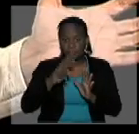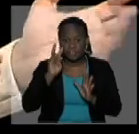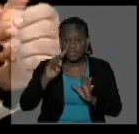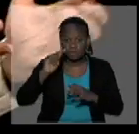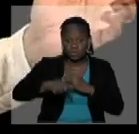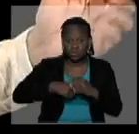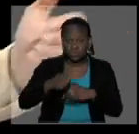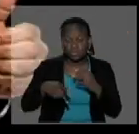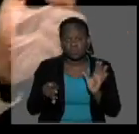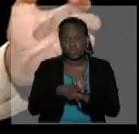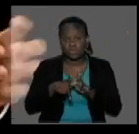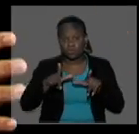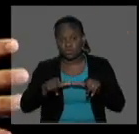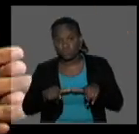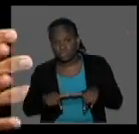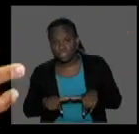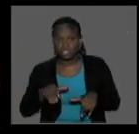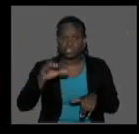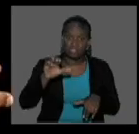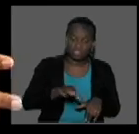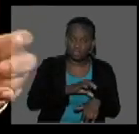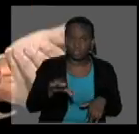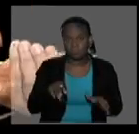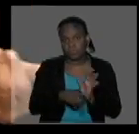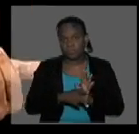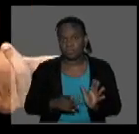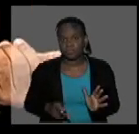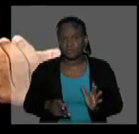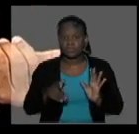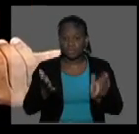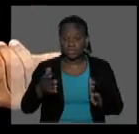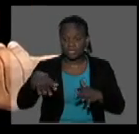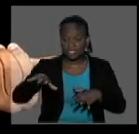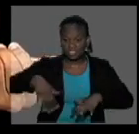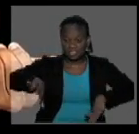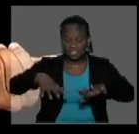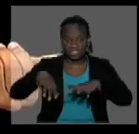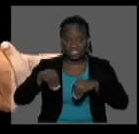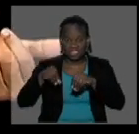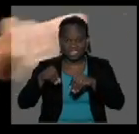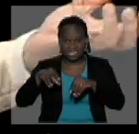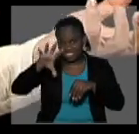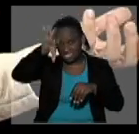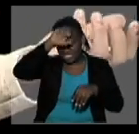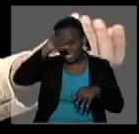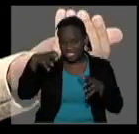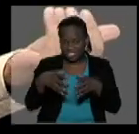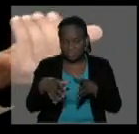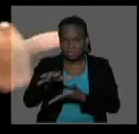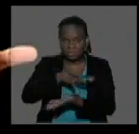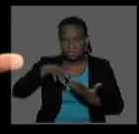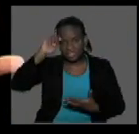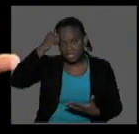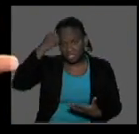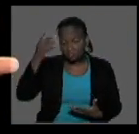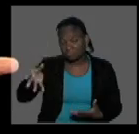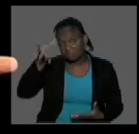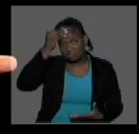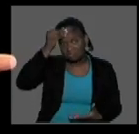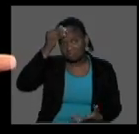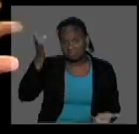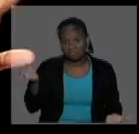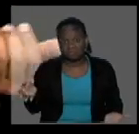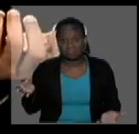mundo que é judaico-cristã, etc. E tal. E os terreiros, né, e o movimento negro assimilou